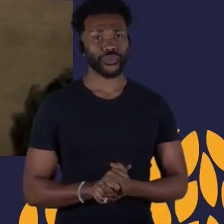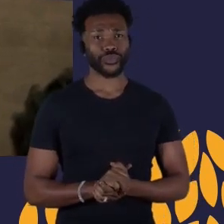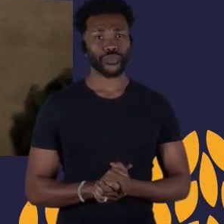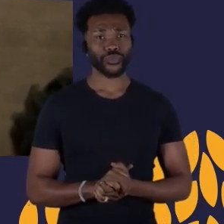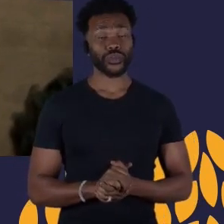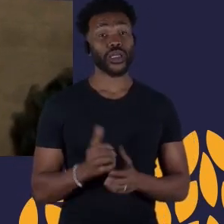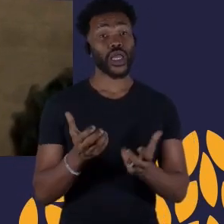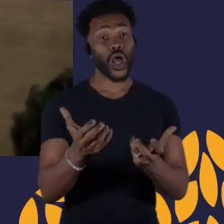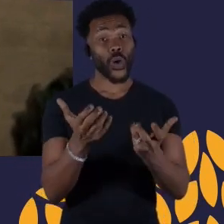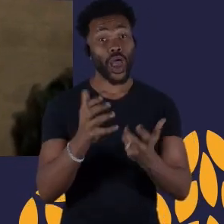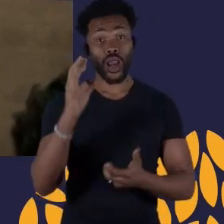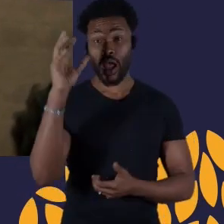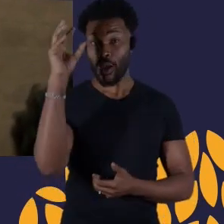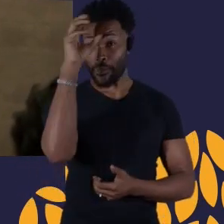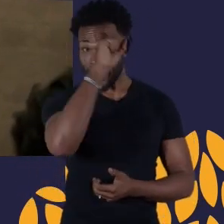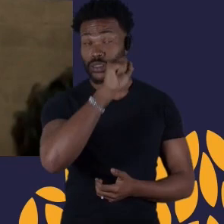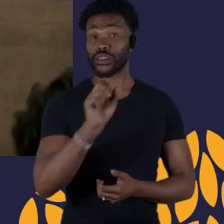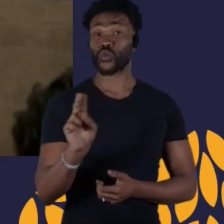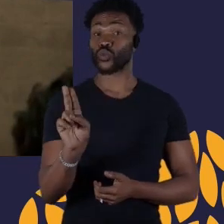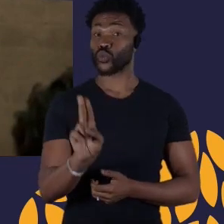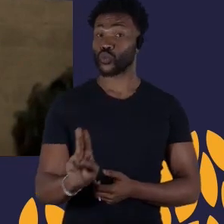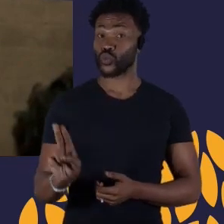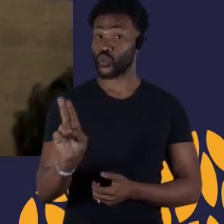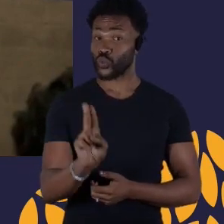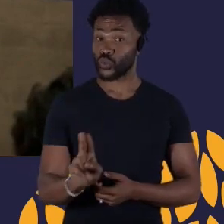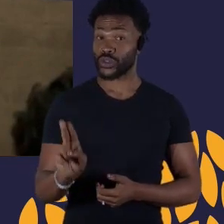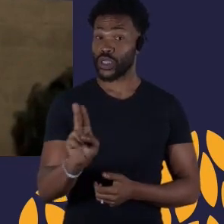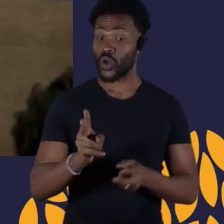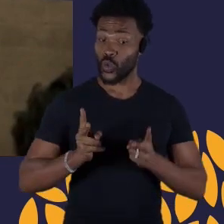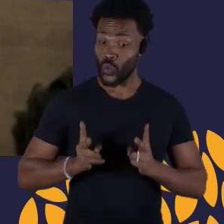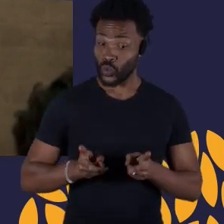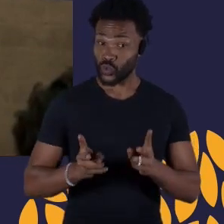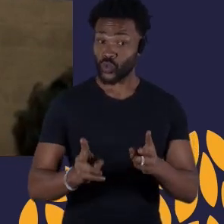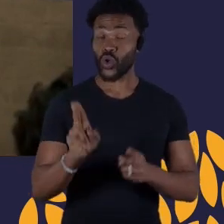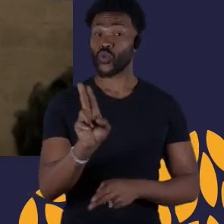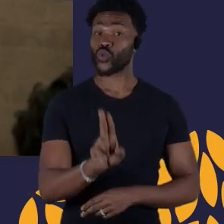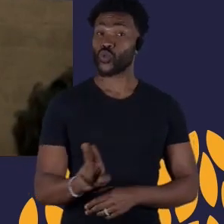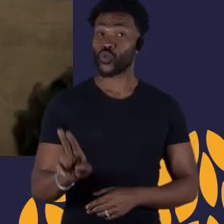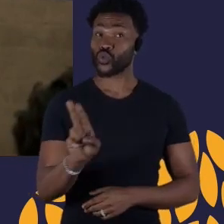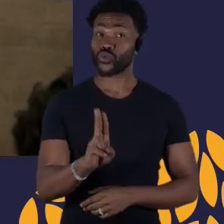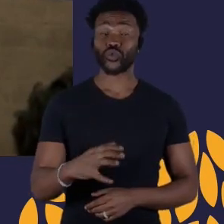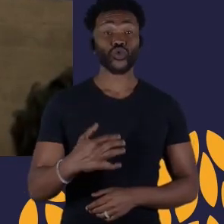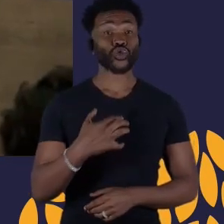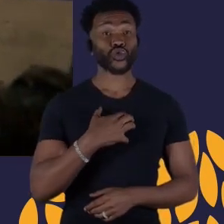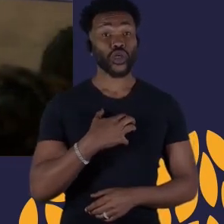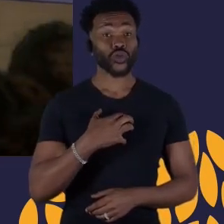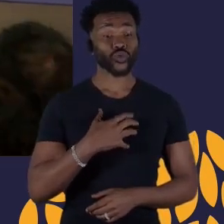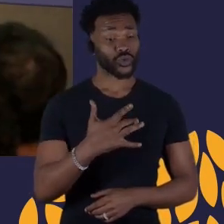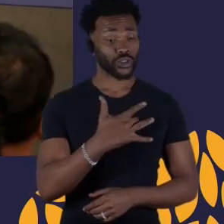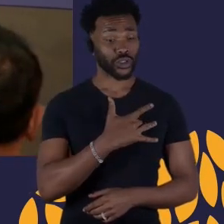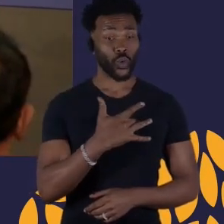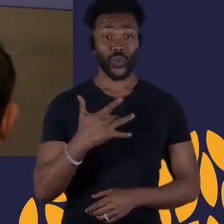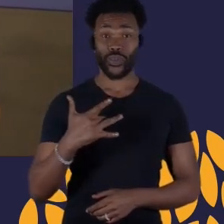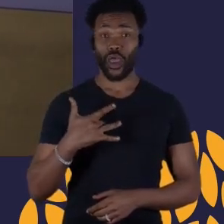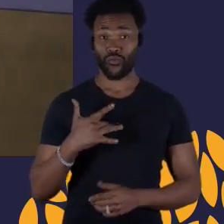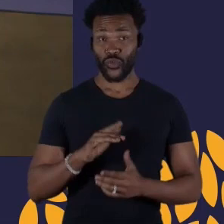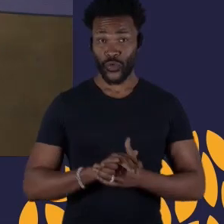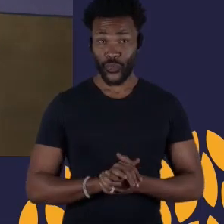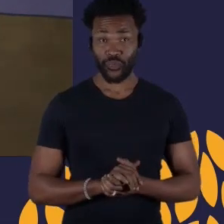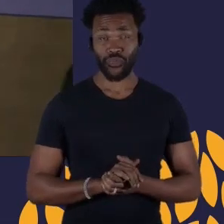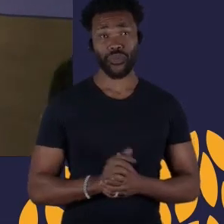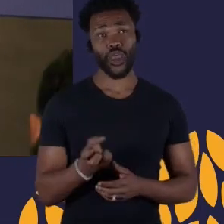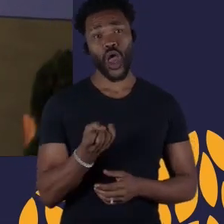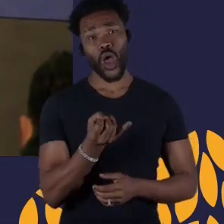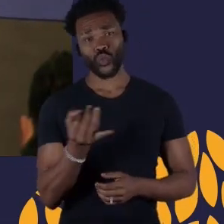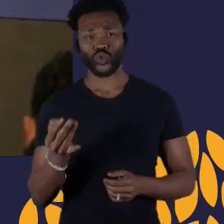Eu quero que aprendam a usar e continuar o uso de um jeito saudável. Alguns deles